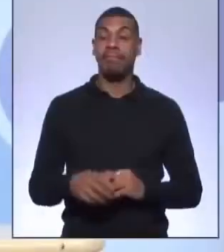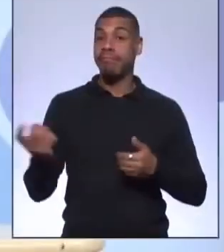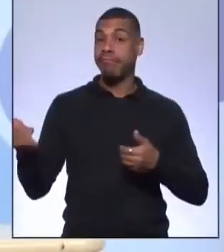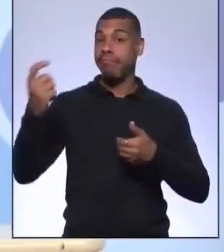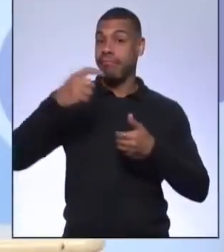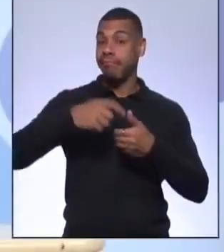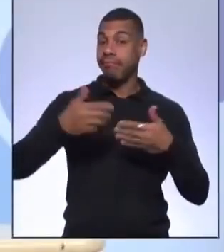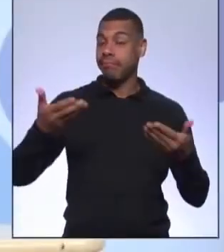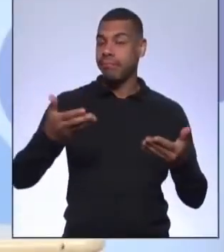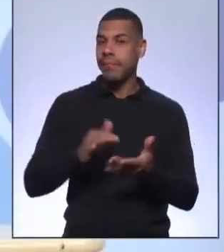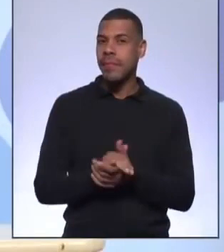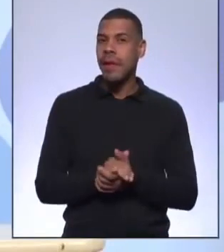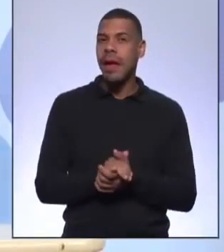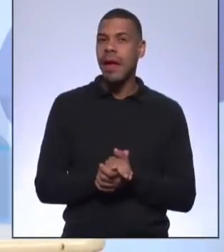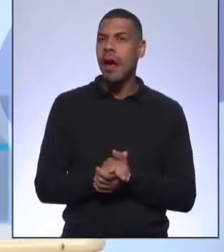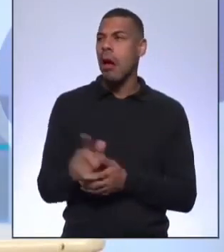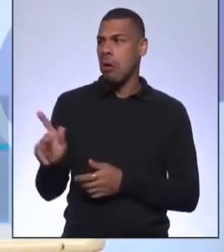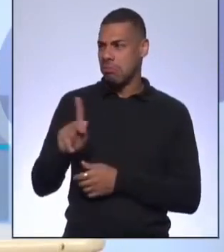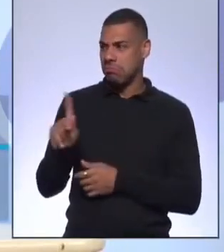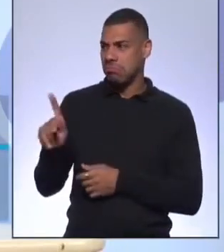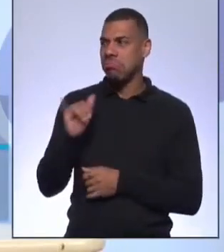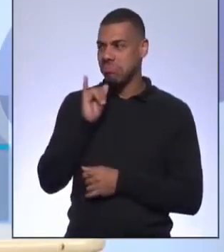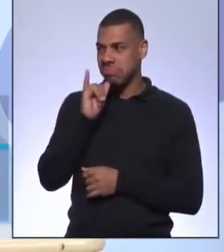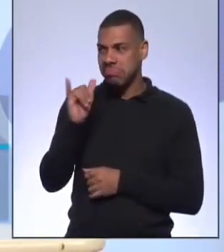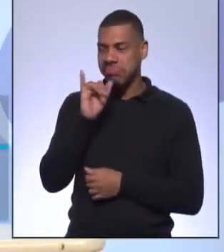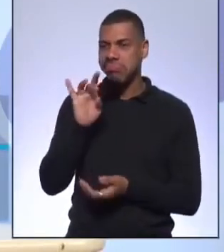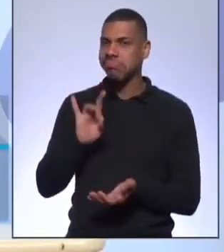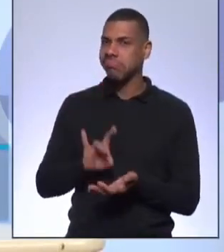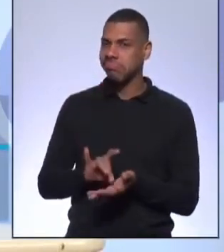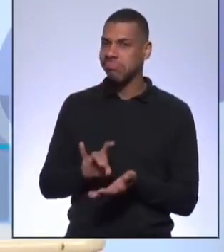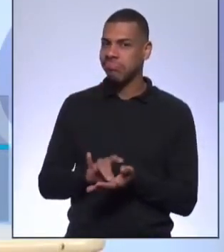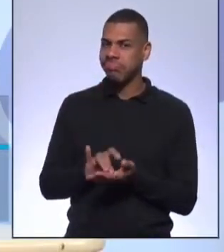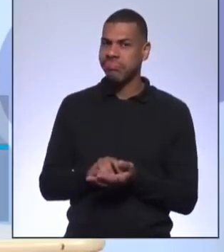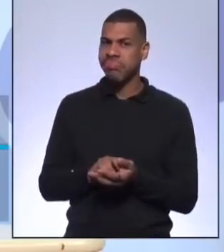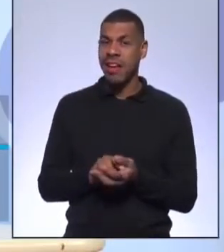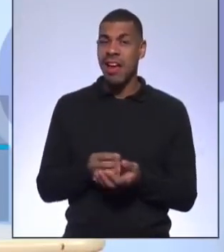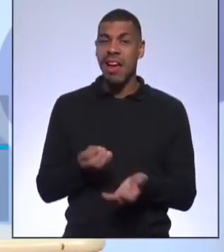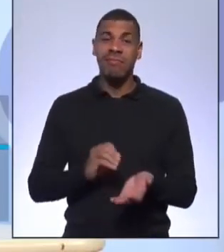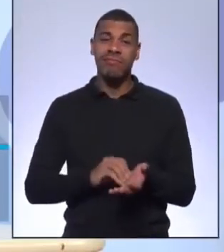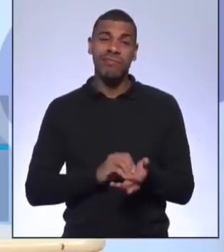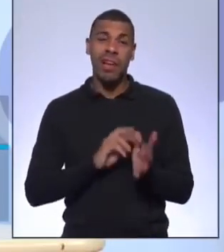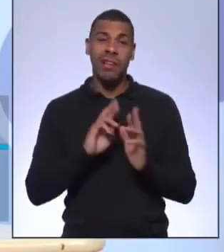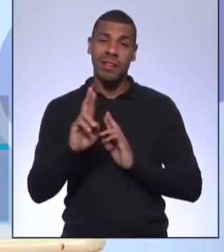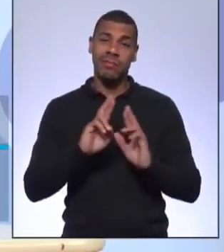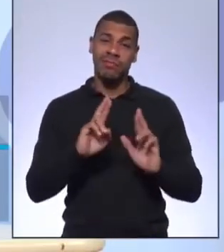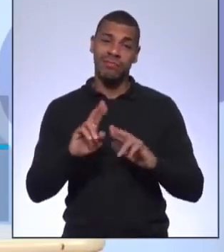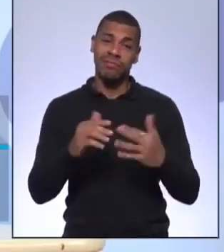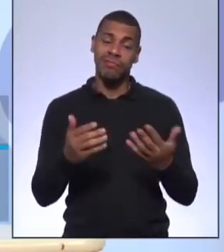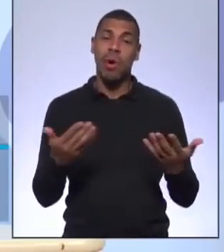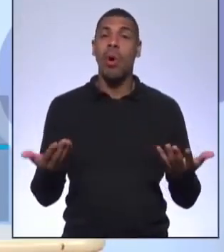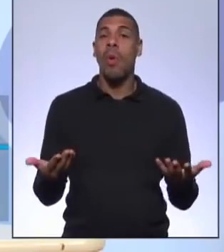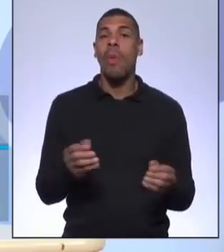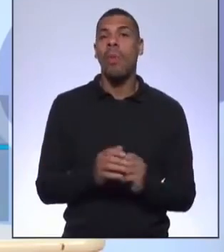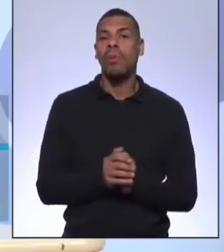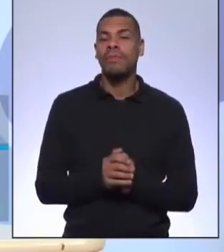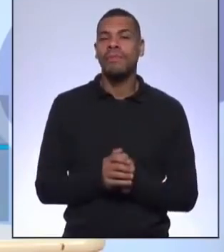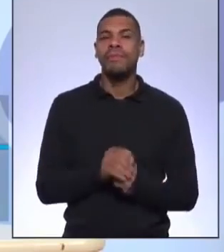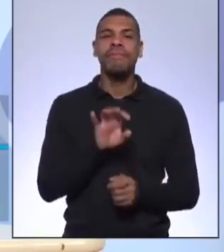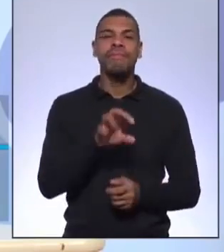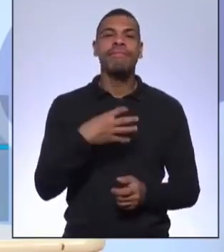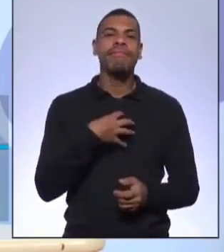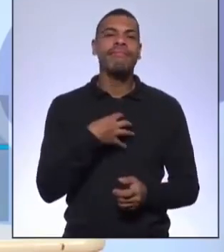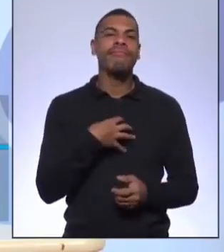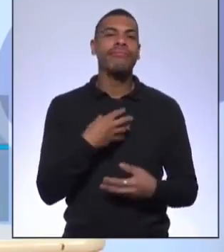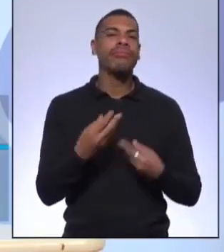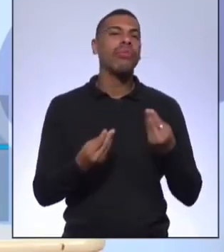Retornamos aqui. Olha, Osmar, eu vou ser bem sincero que nessa faltou as respostas dos alunos de qual forma, né, na questão